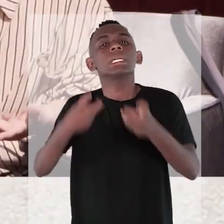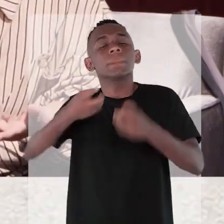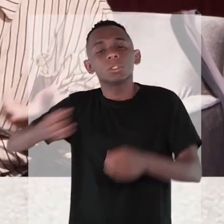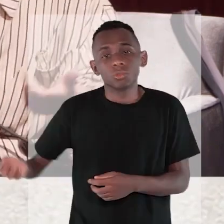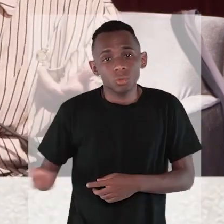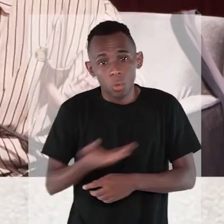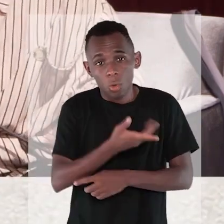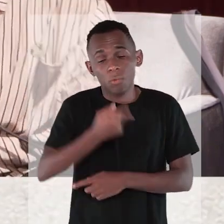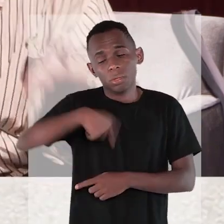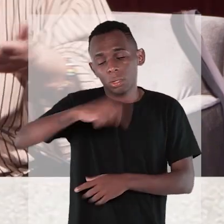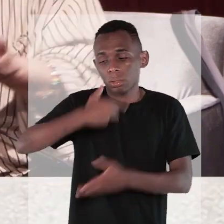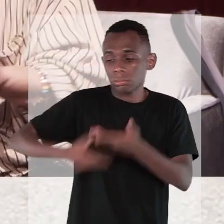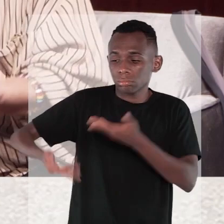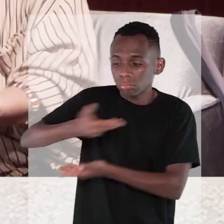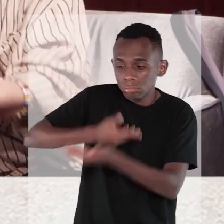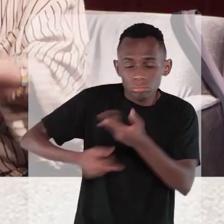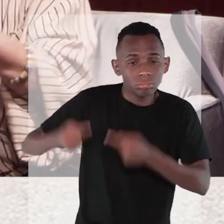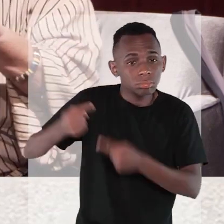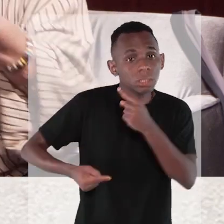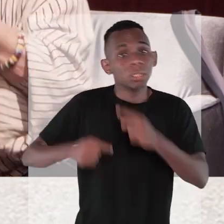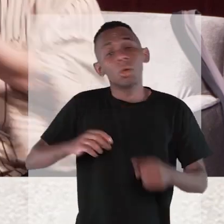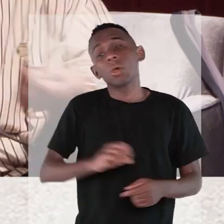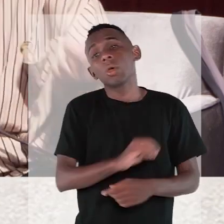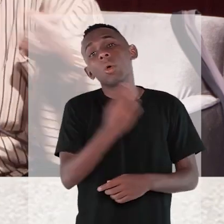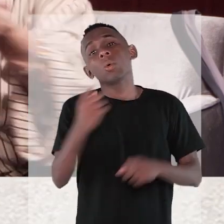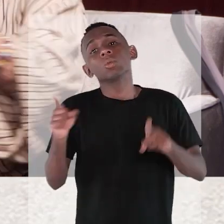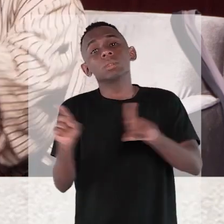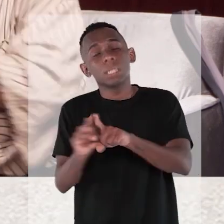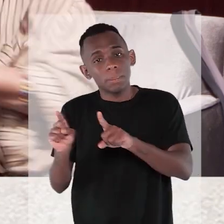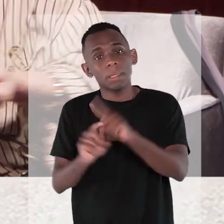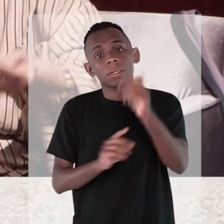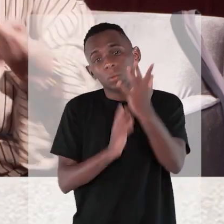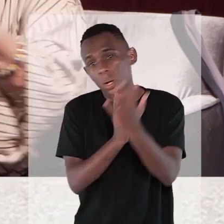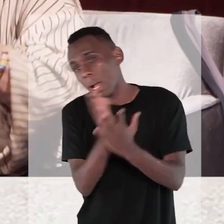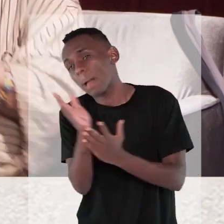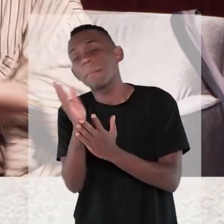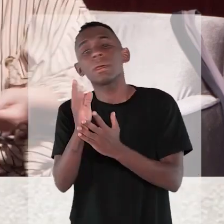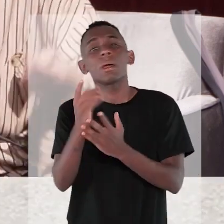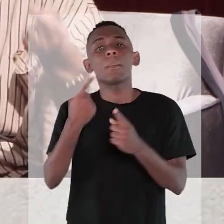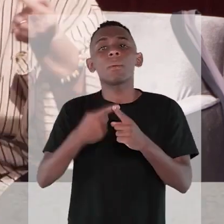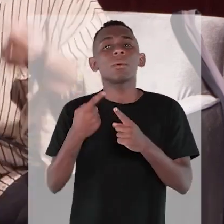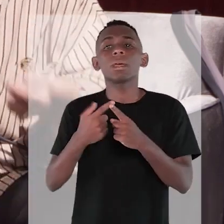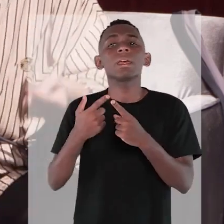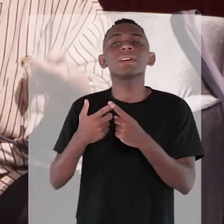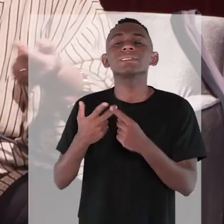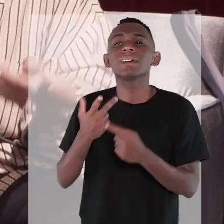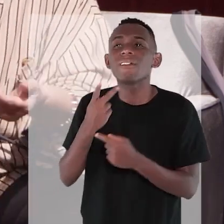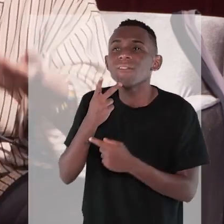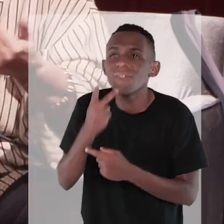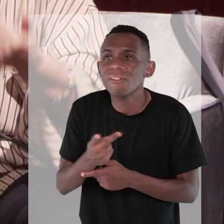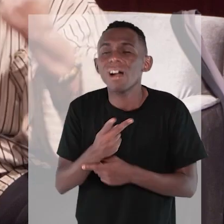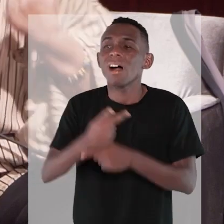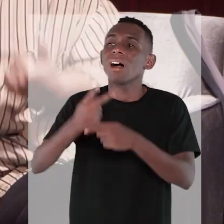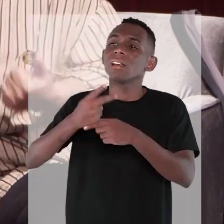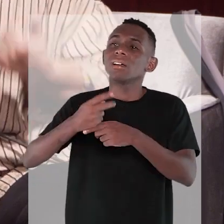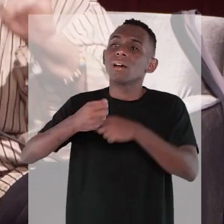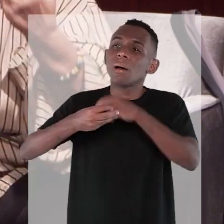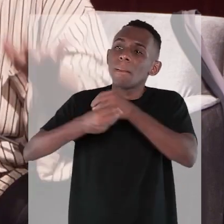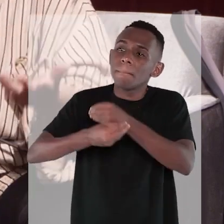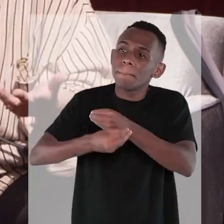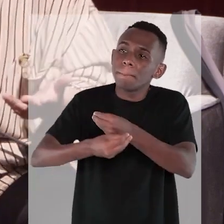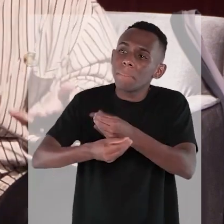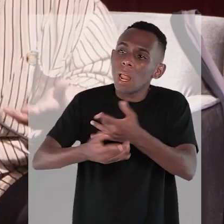gente discutiu, e, na outra ponta, por que essa linguagem se dissemina na sociedade, não através